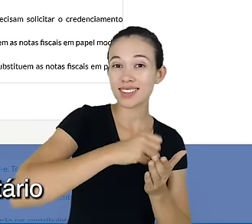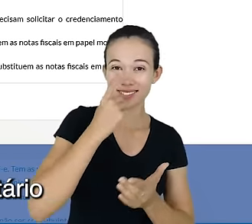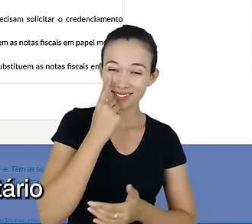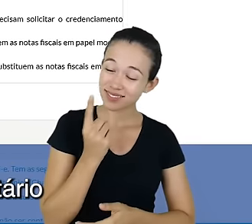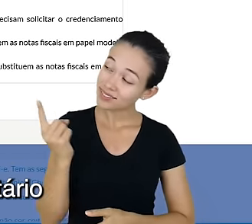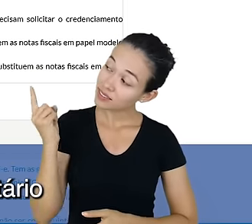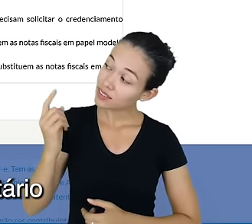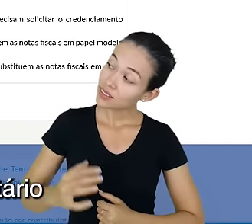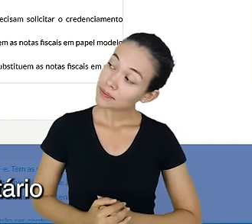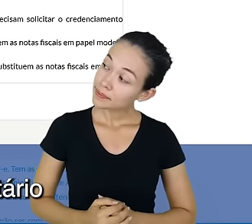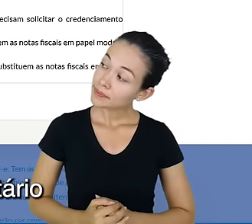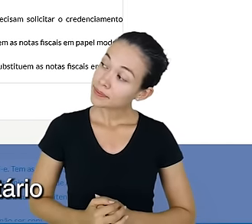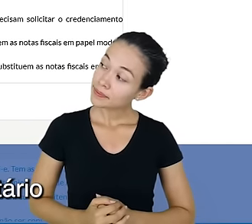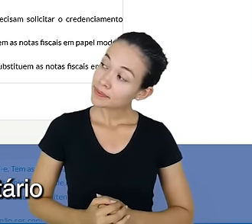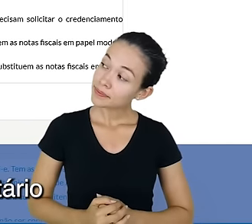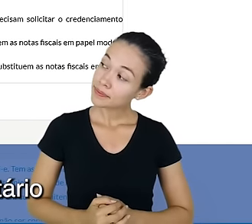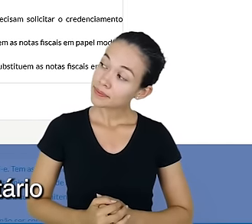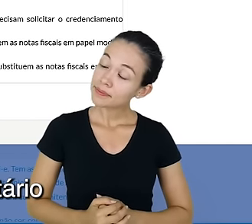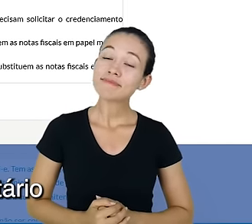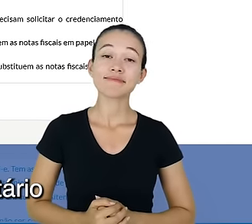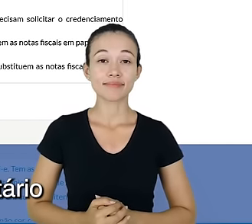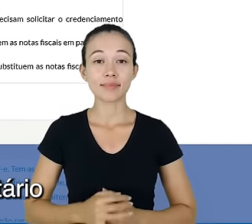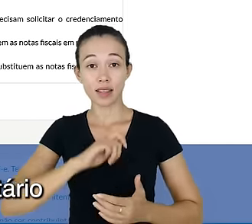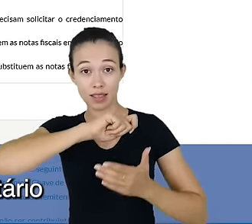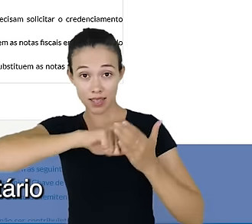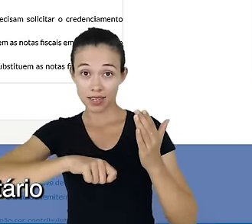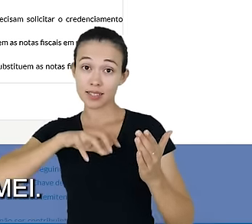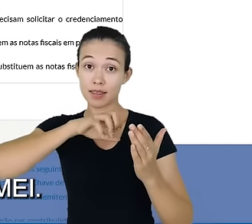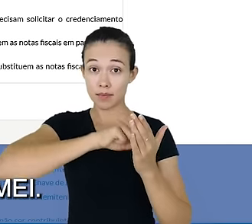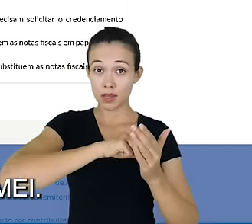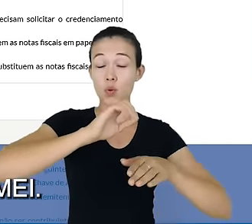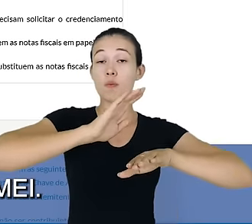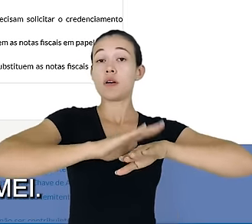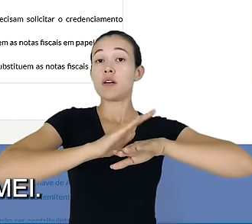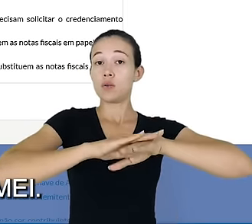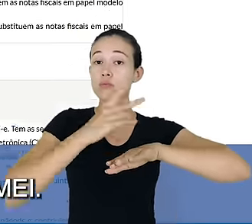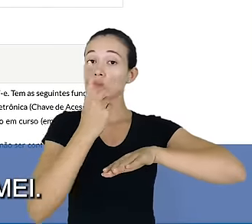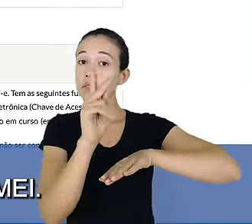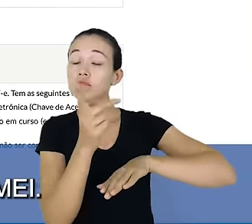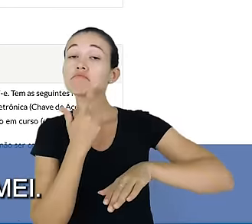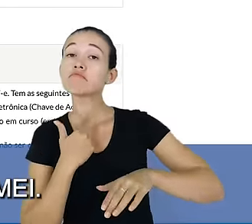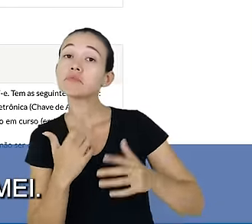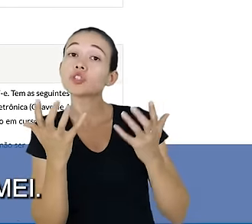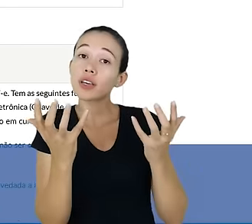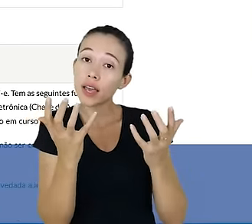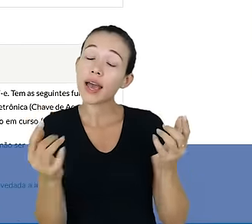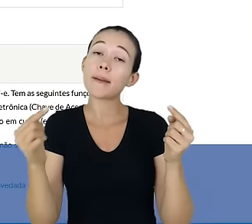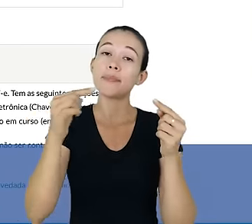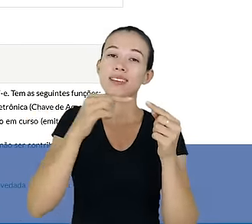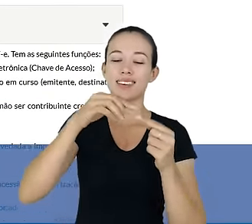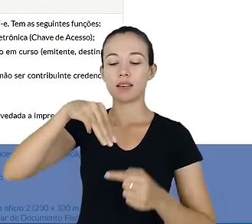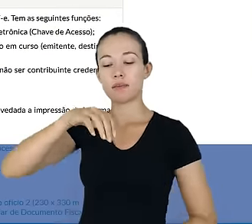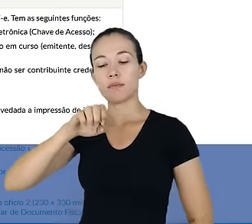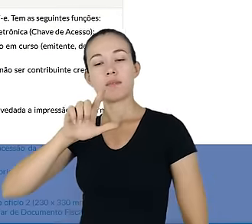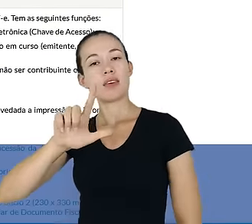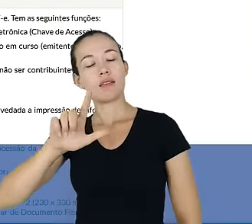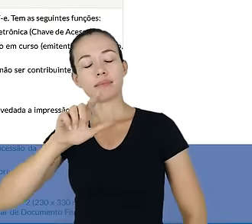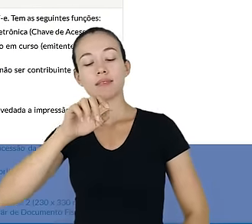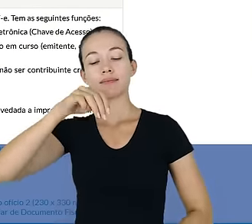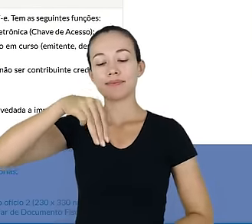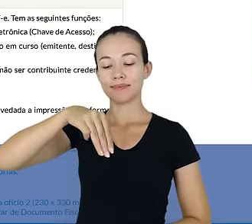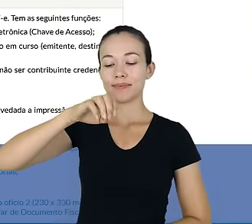a observação em que existe o credenciamento voluntário que a gente já observou que é pro mei e